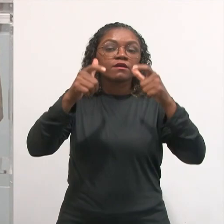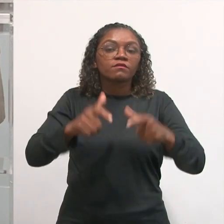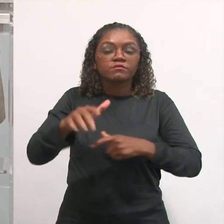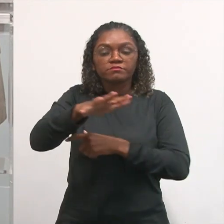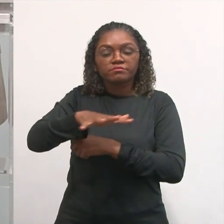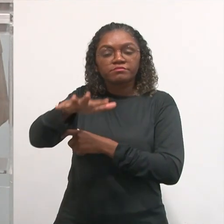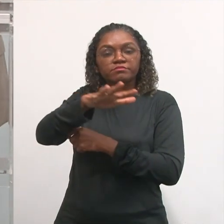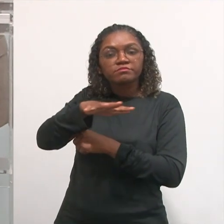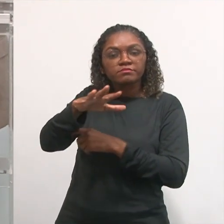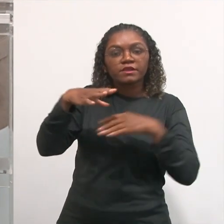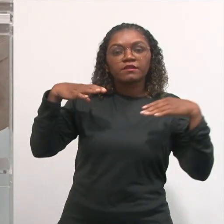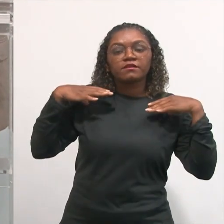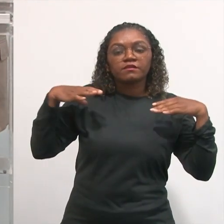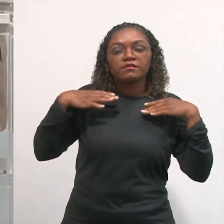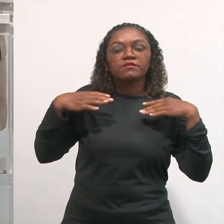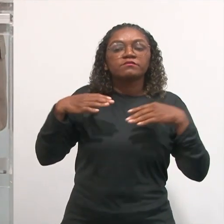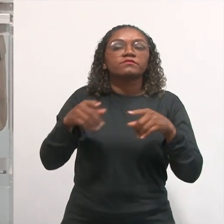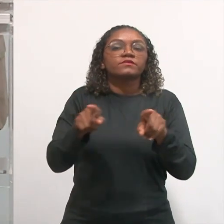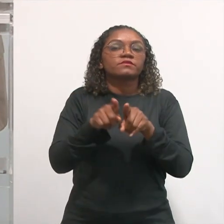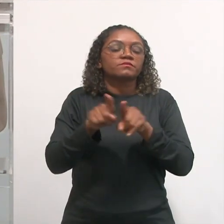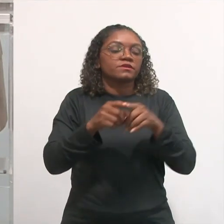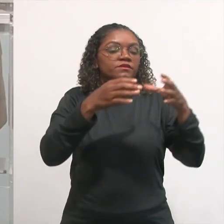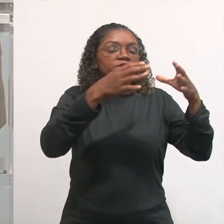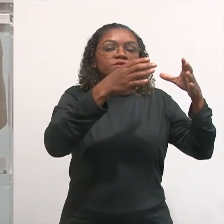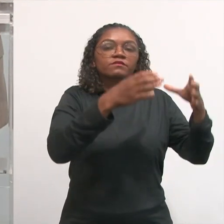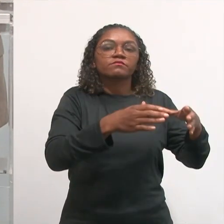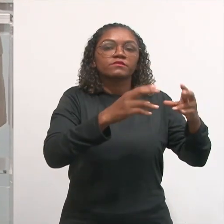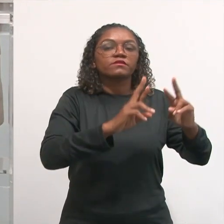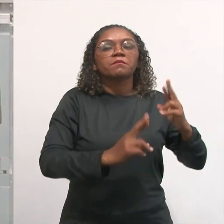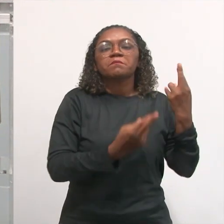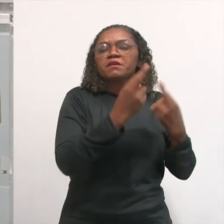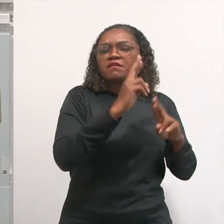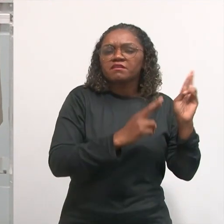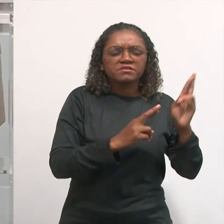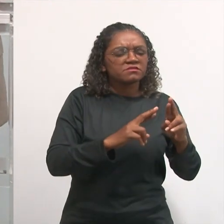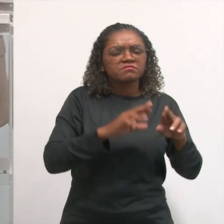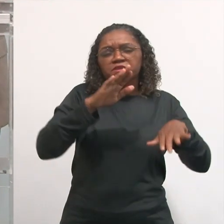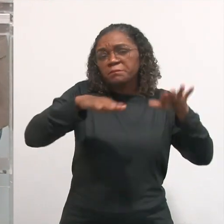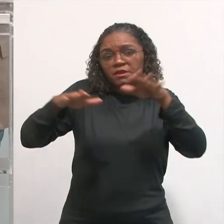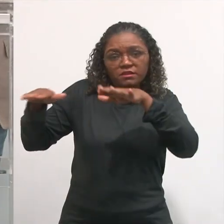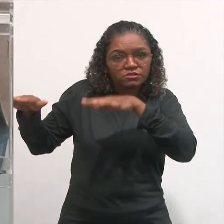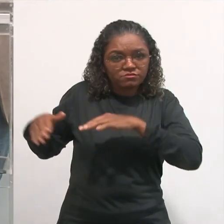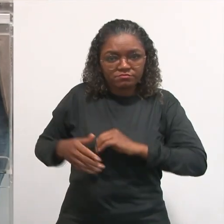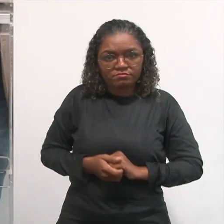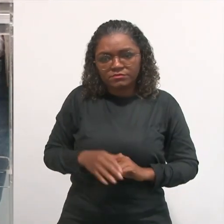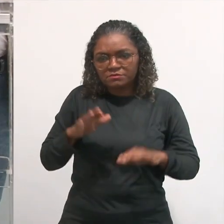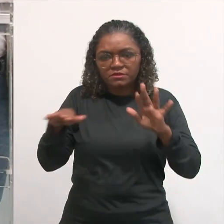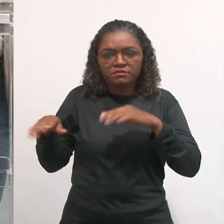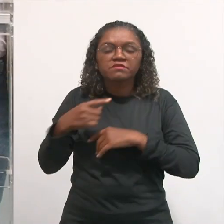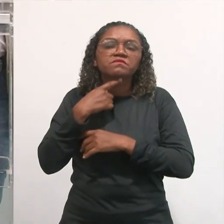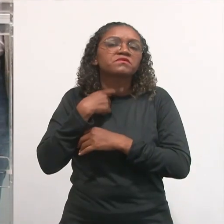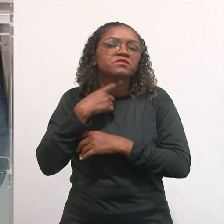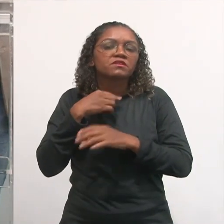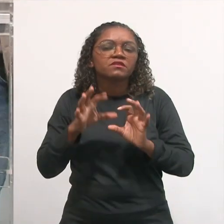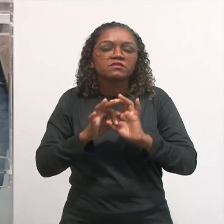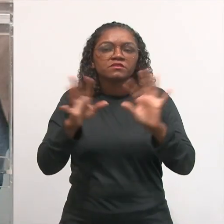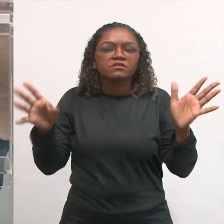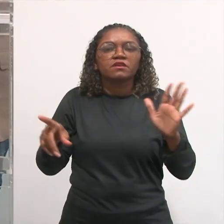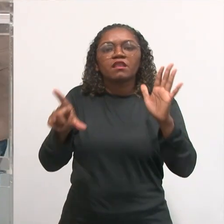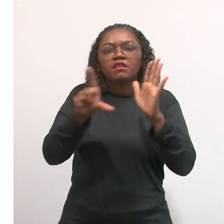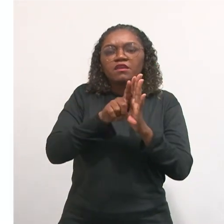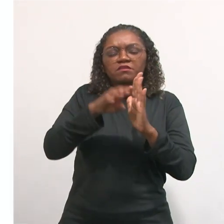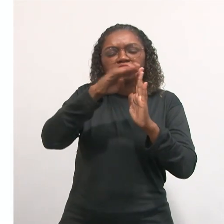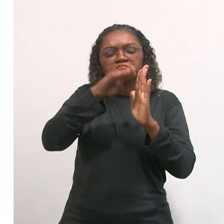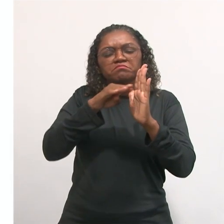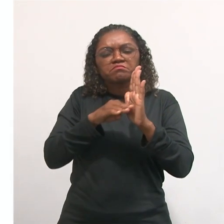determinada região da cidade, numa determinada praça da cidade, ok? Então é por conveniência, você veja que não aplicou nada estatístico para chegar